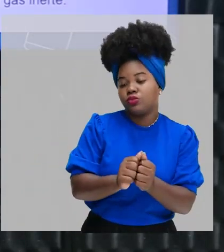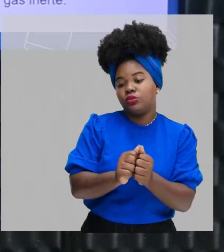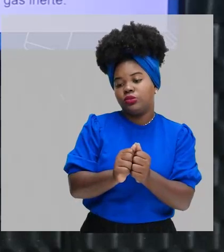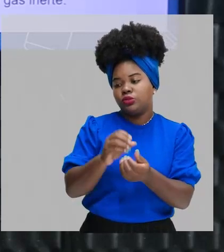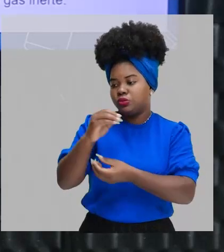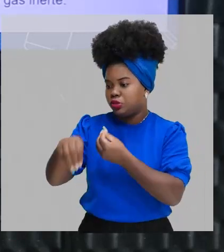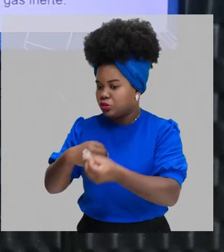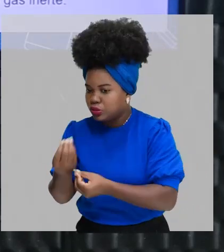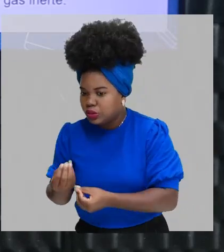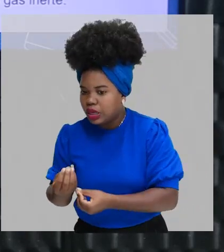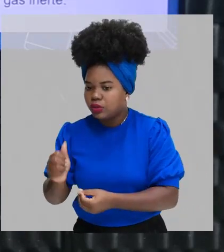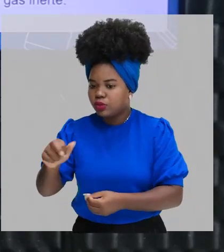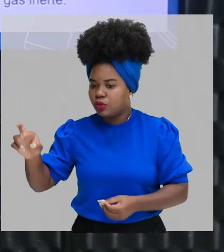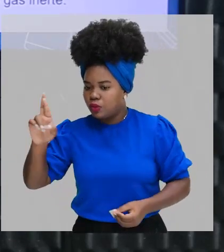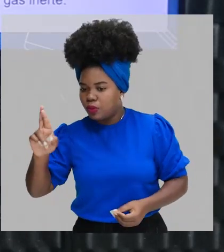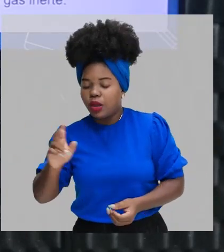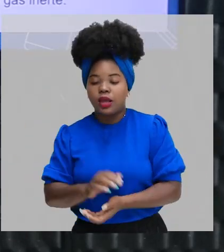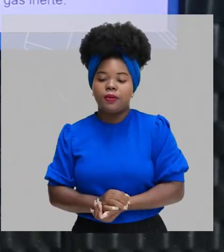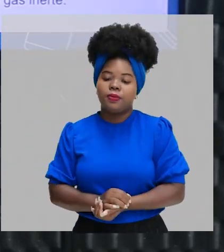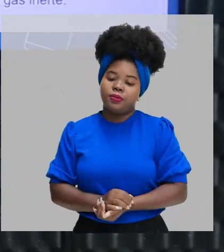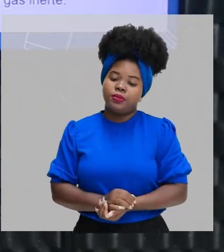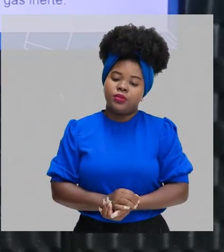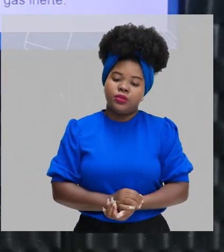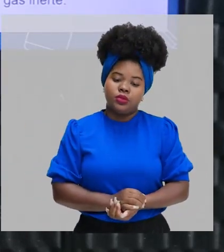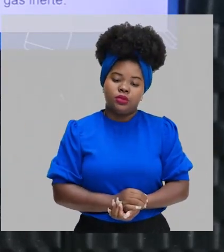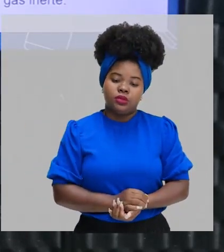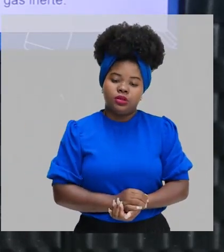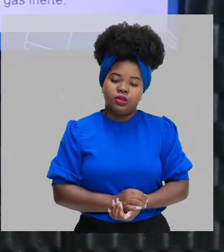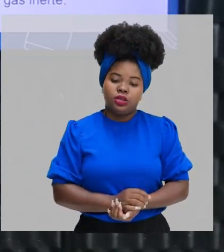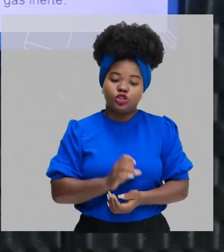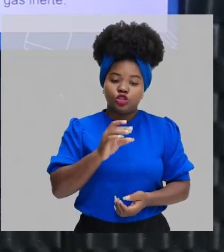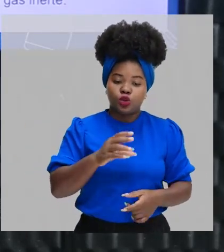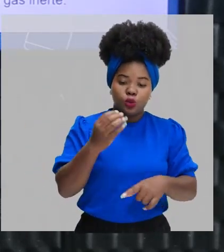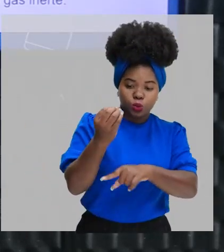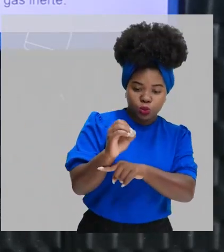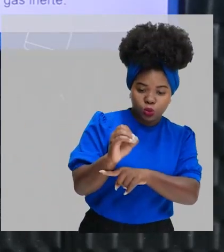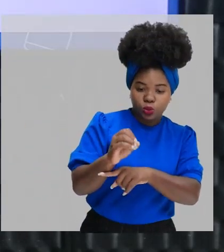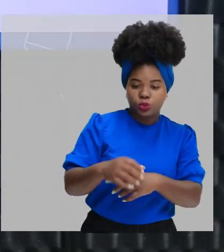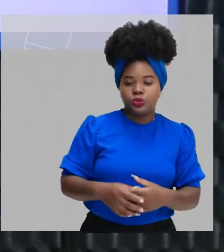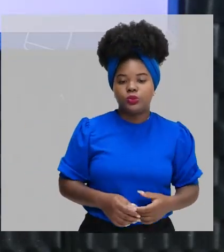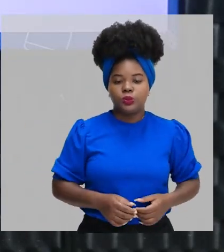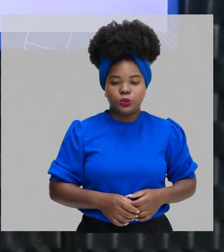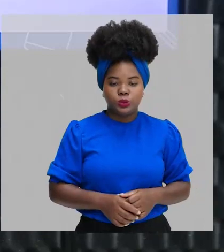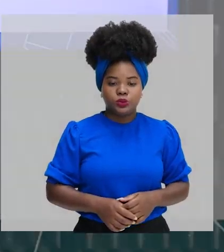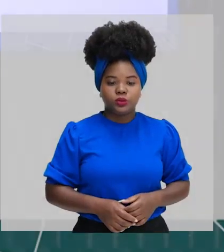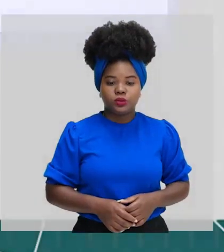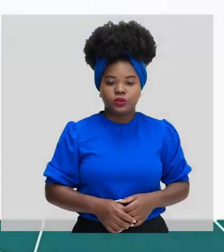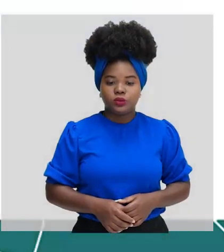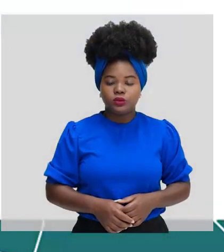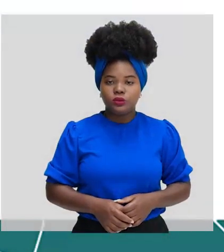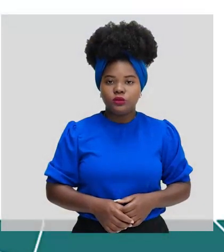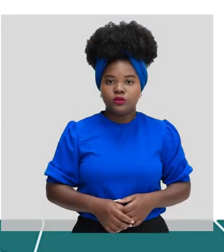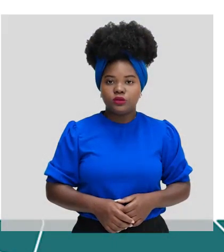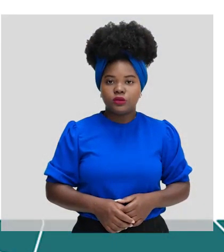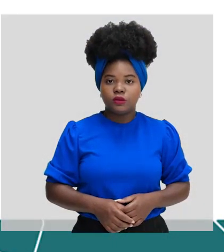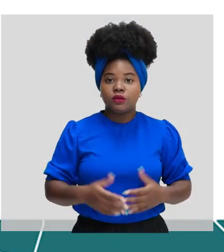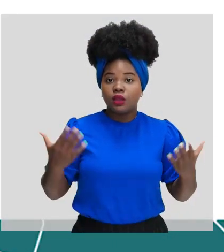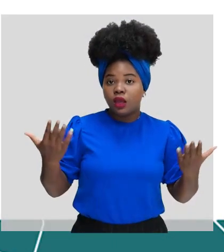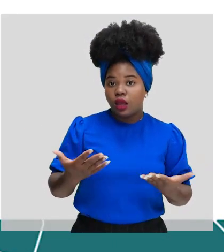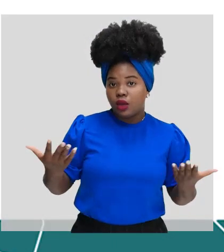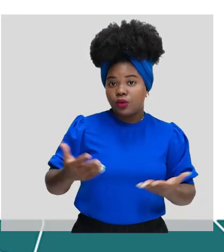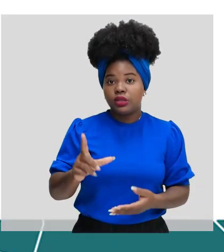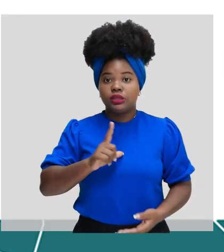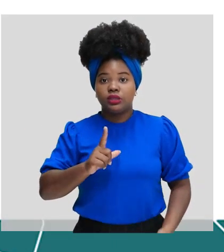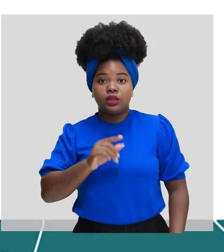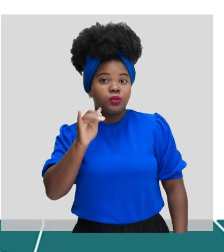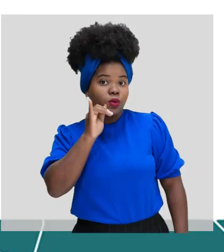mas efetivamente eles não vão interagir com os reagentes, certo? Vamos trabalhar